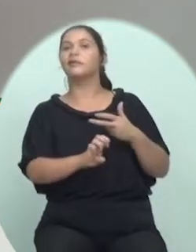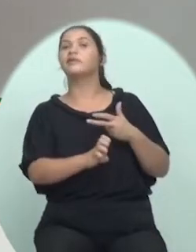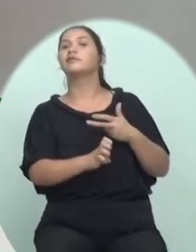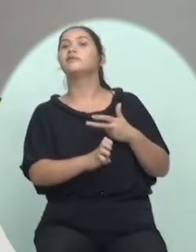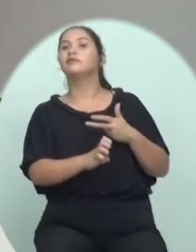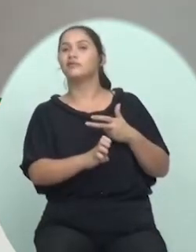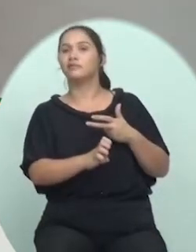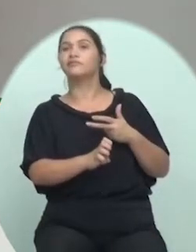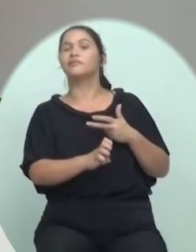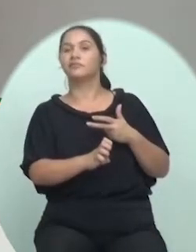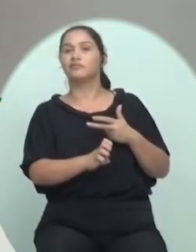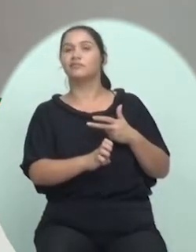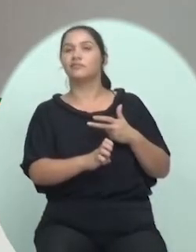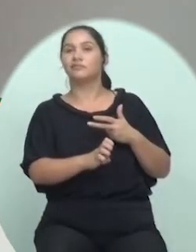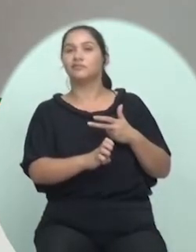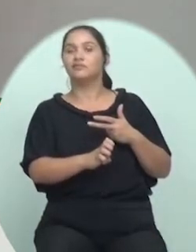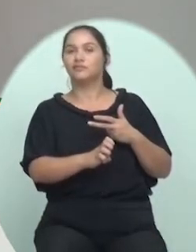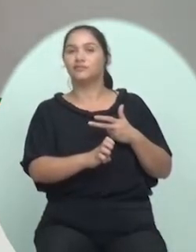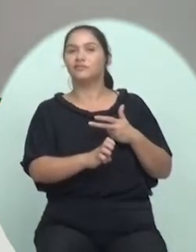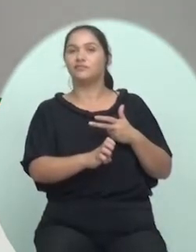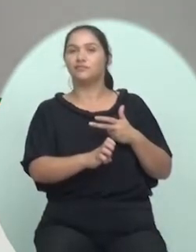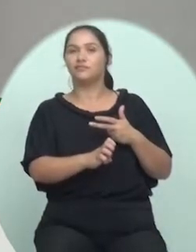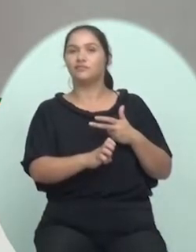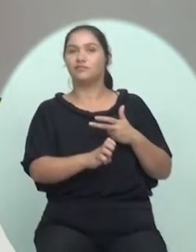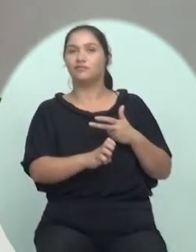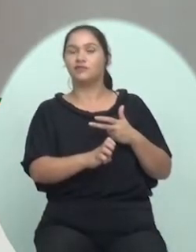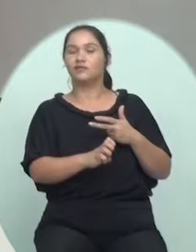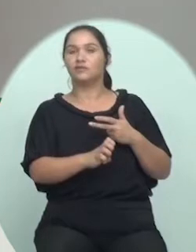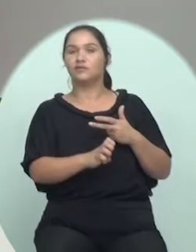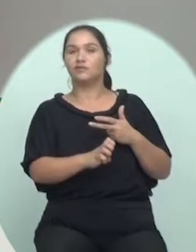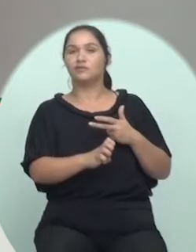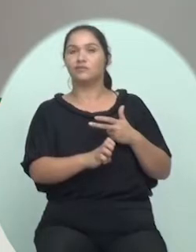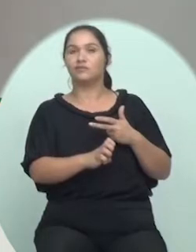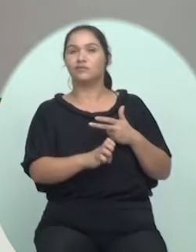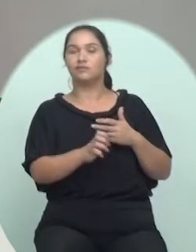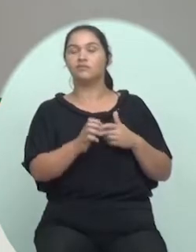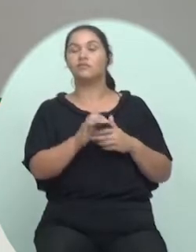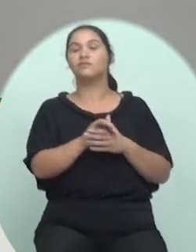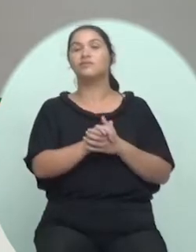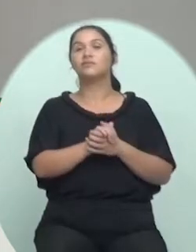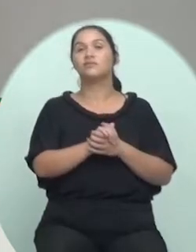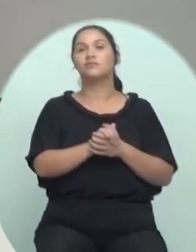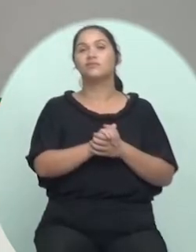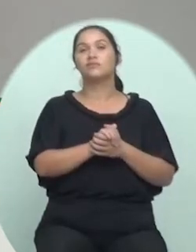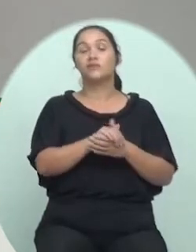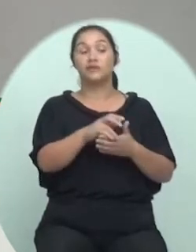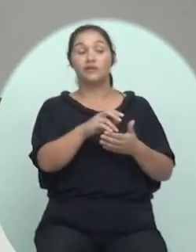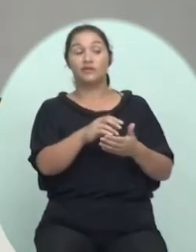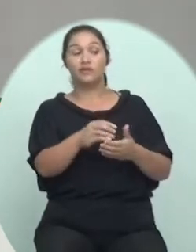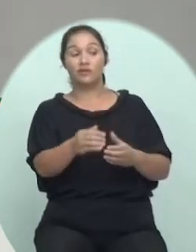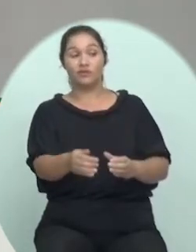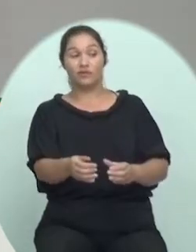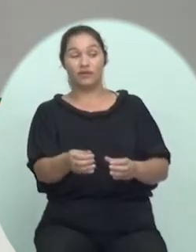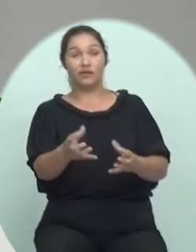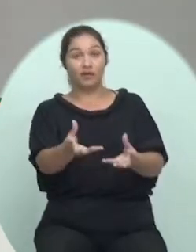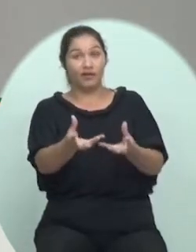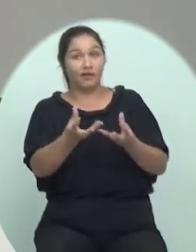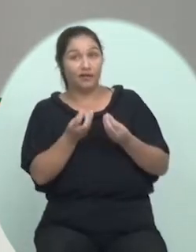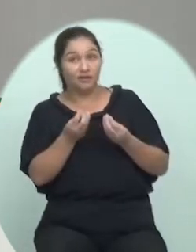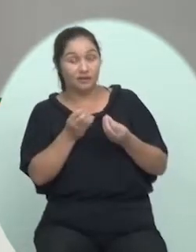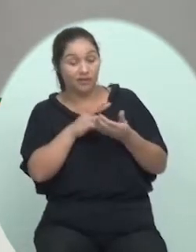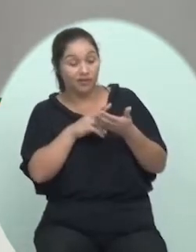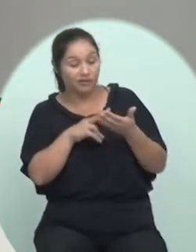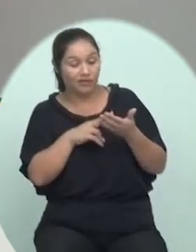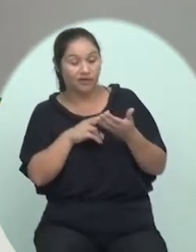que será protocolado amanhã, que já foi protocolado, mas que será trazido para a próxima sessão, não amanhã, logicamente,